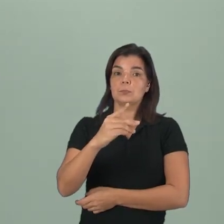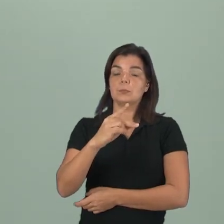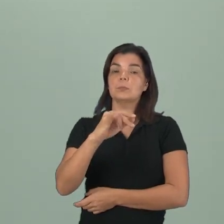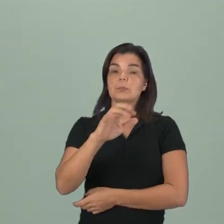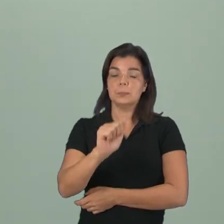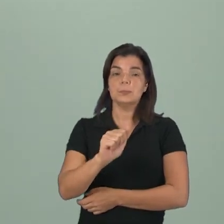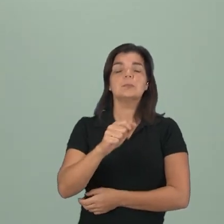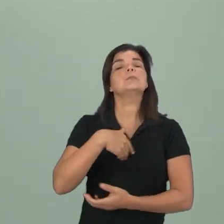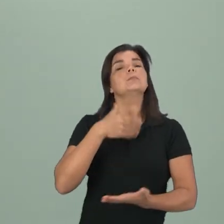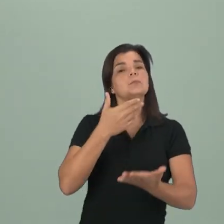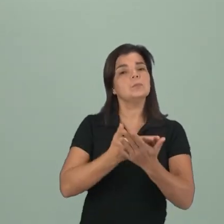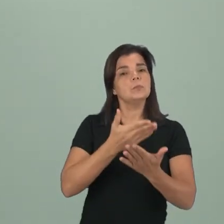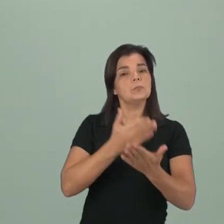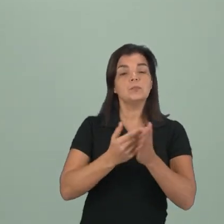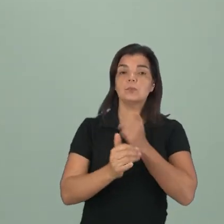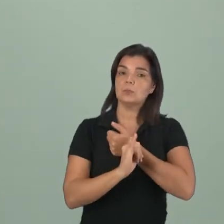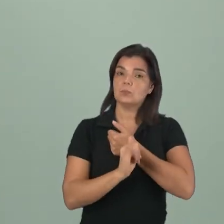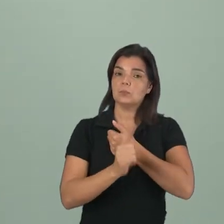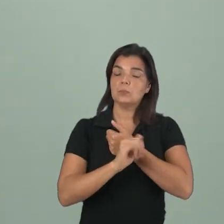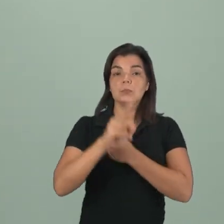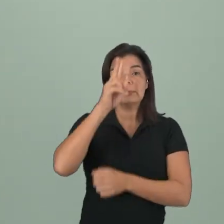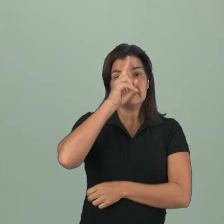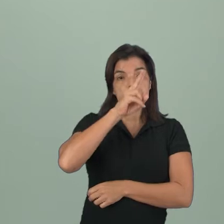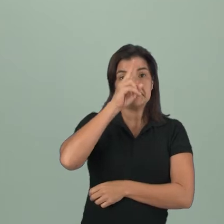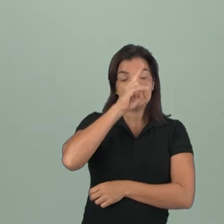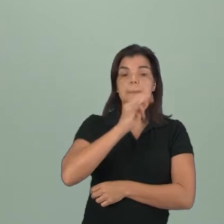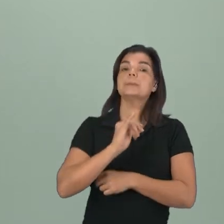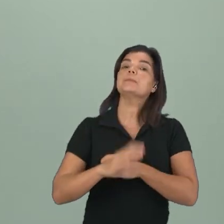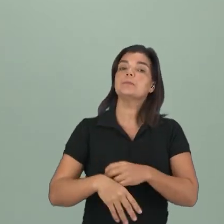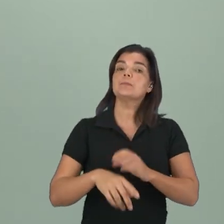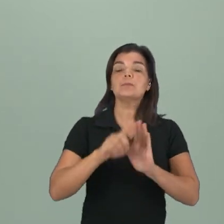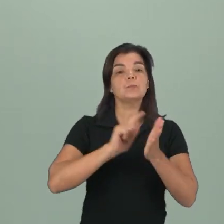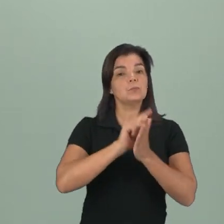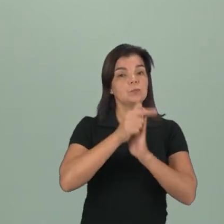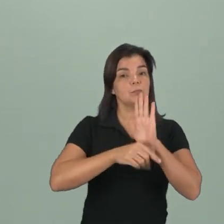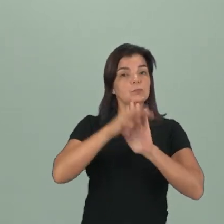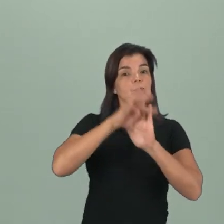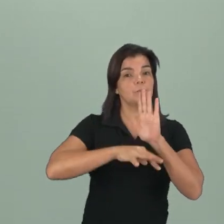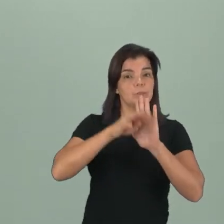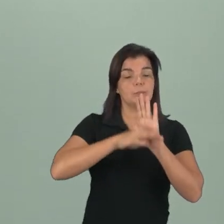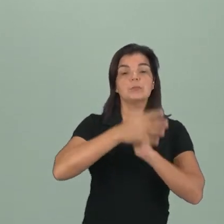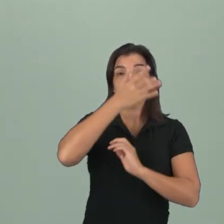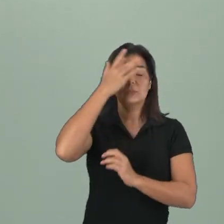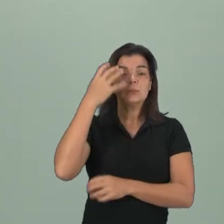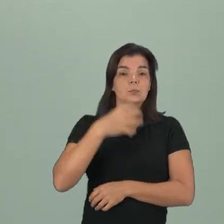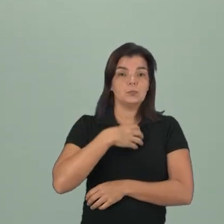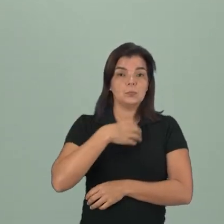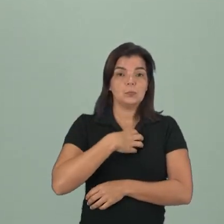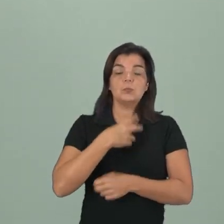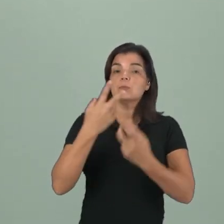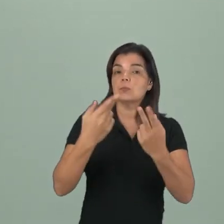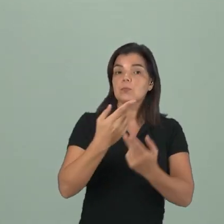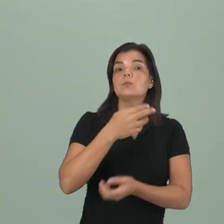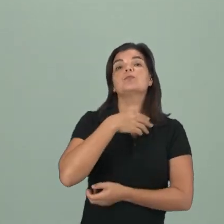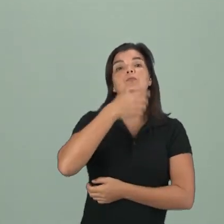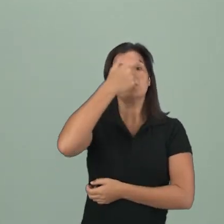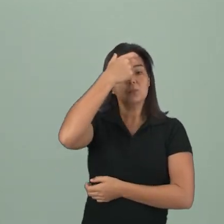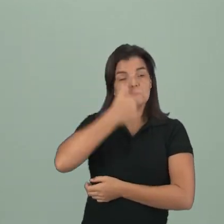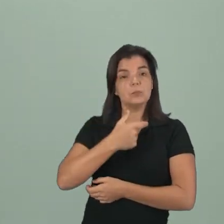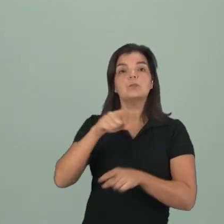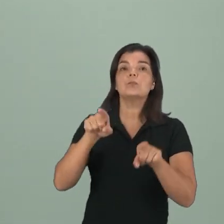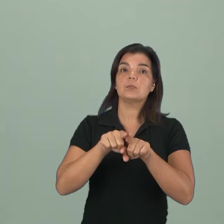estudam fábula. Lembram que a fábula é um gênero textual que personagens agem como seres humanos?